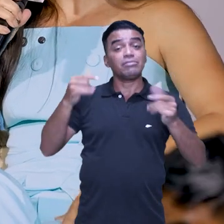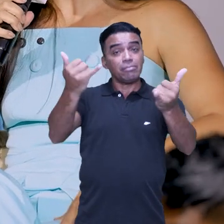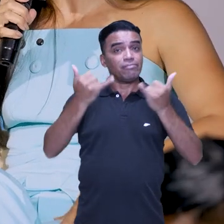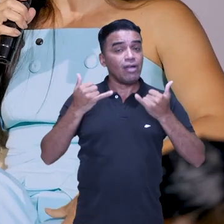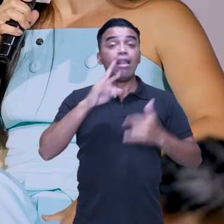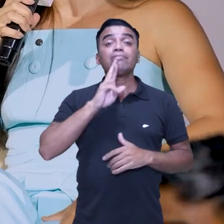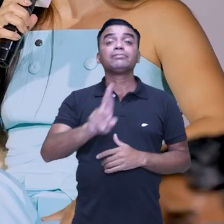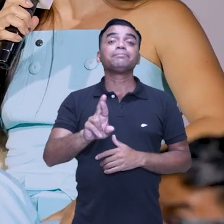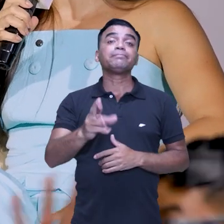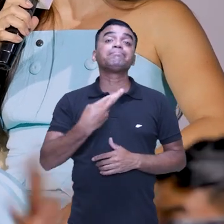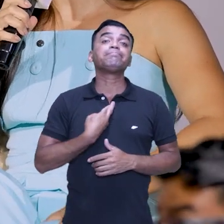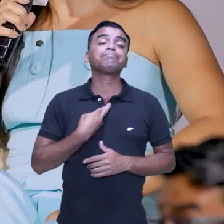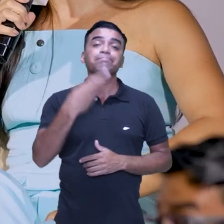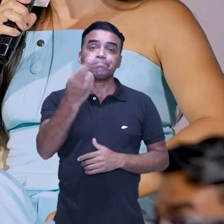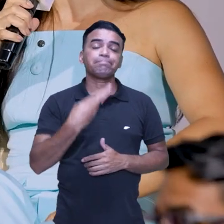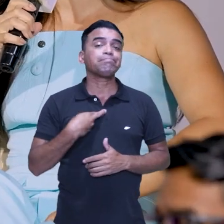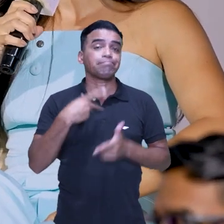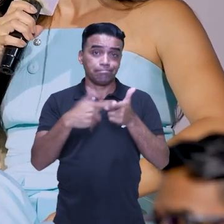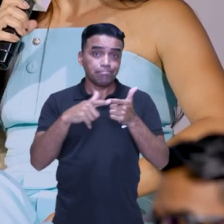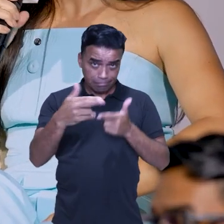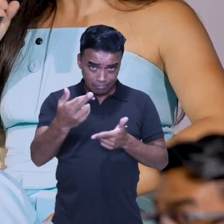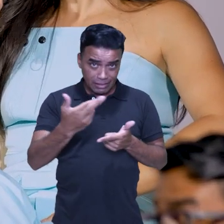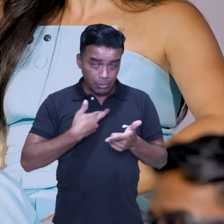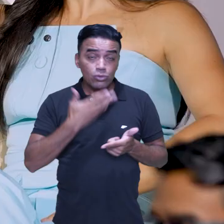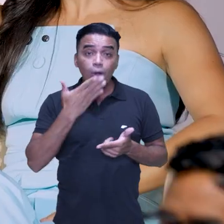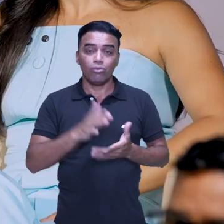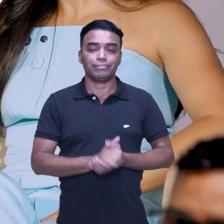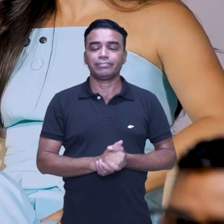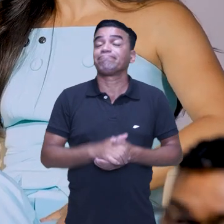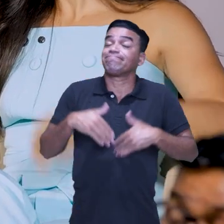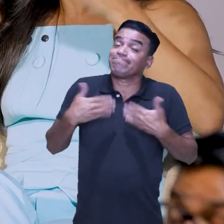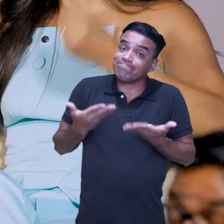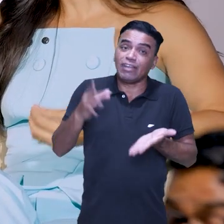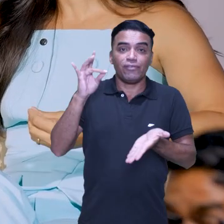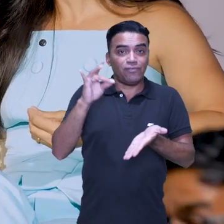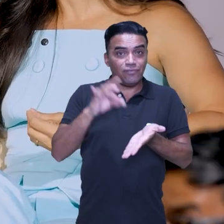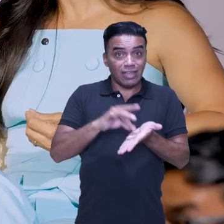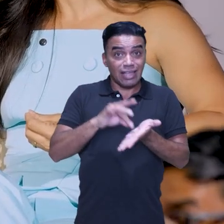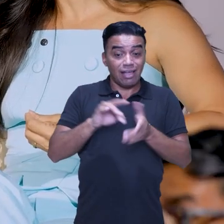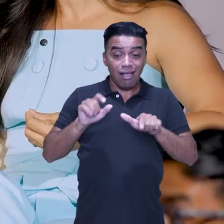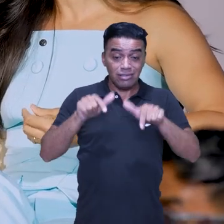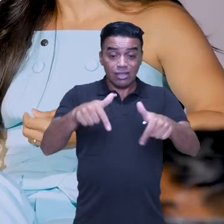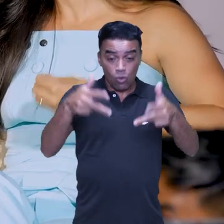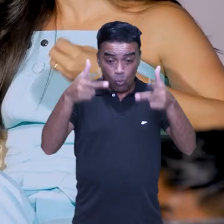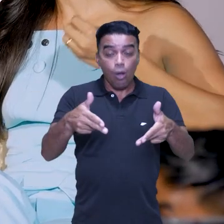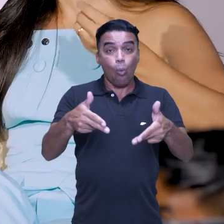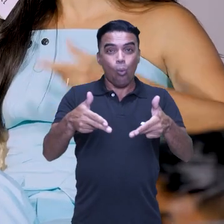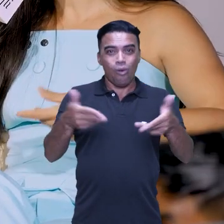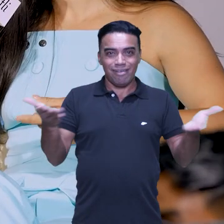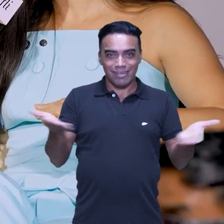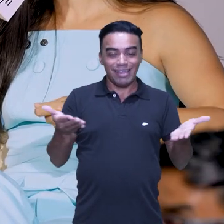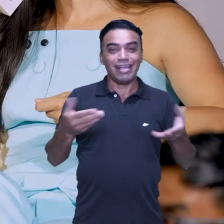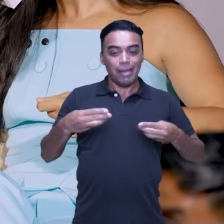fale a solução para esse problema. A grande verdade é que iniciativas como essa, né,